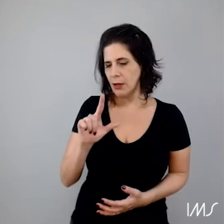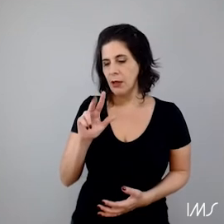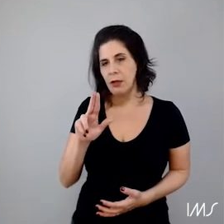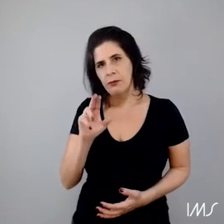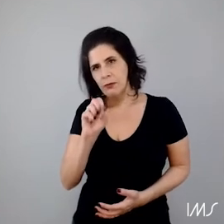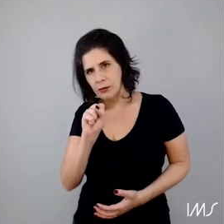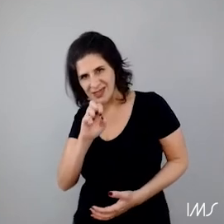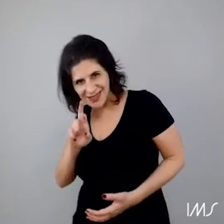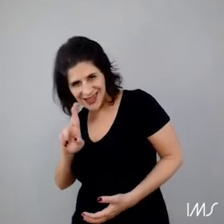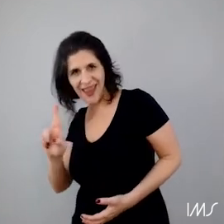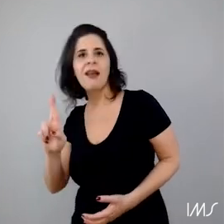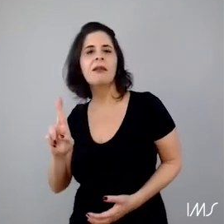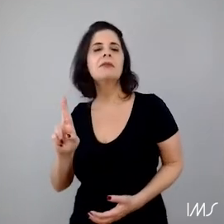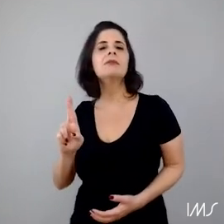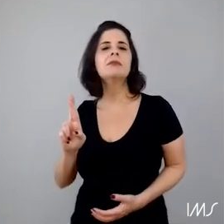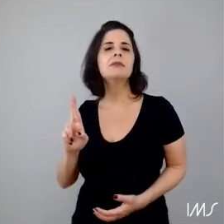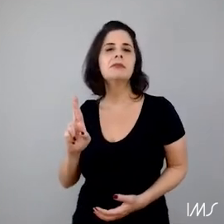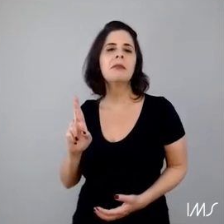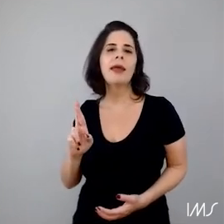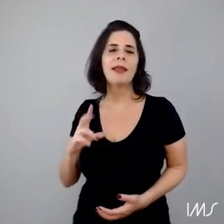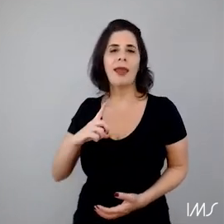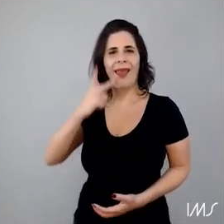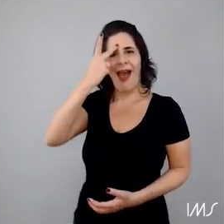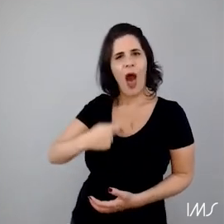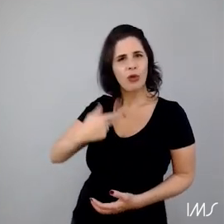Flusser, quando na sua autocrítica ele fala